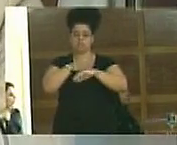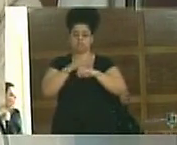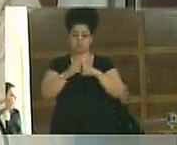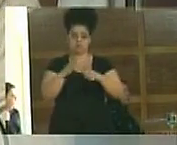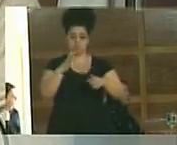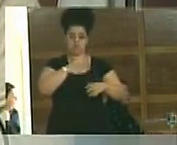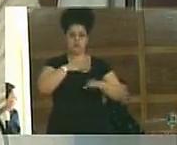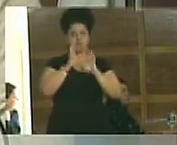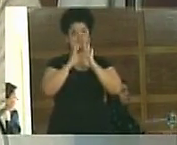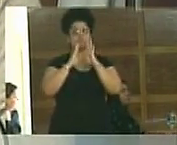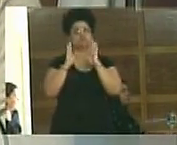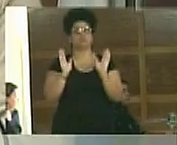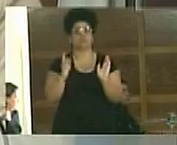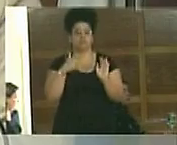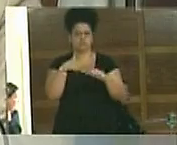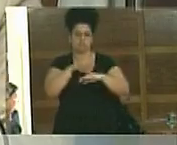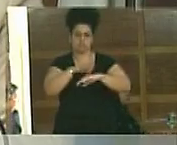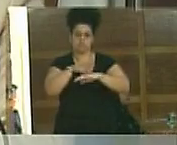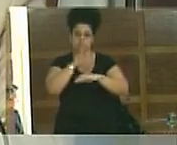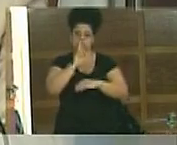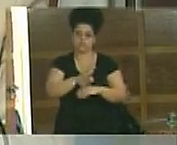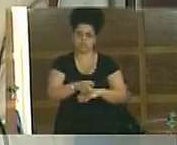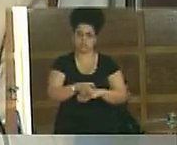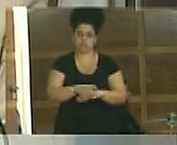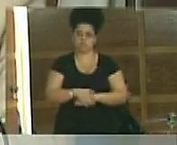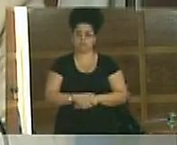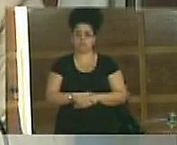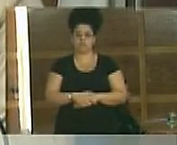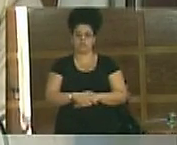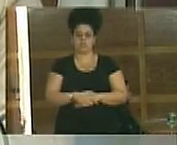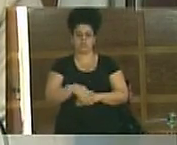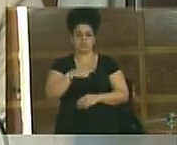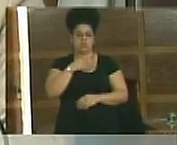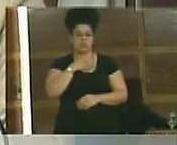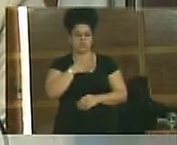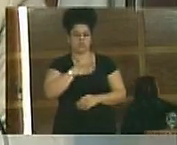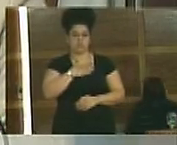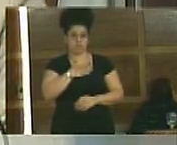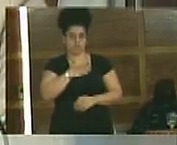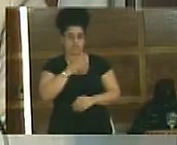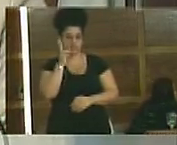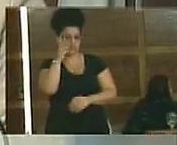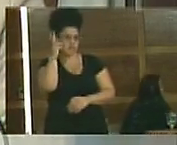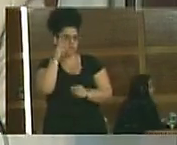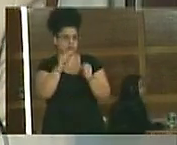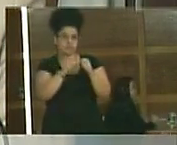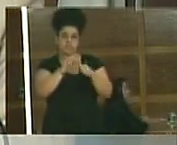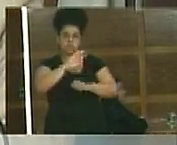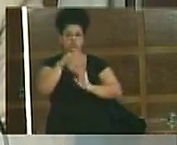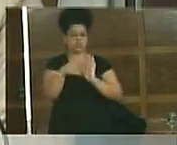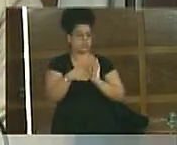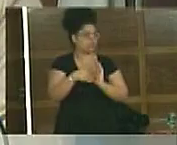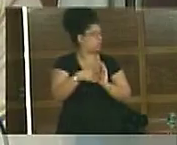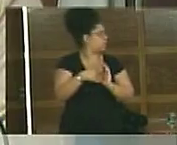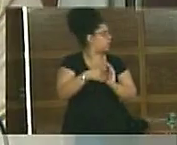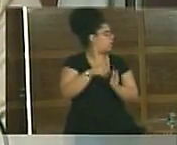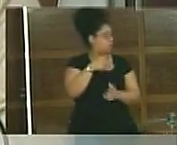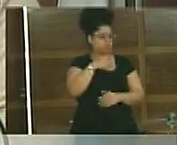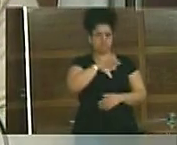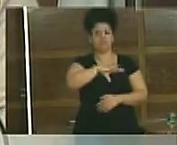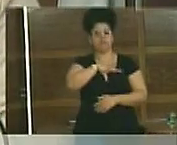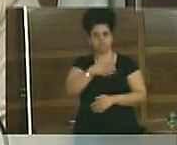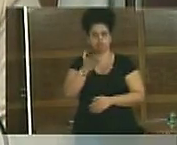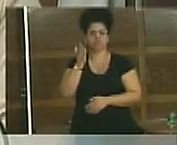qual é o poder de um vereador. Eu, pelo menos dentro do meu limitadíssimo poder de vereador, venho fazendo tudo. Não deixo de colocar a cara,